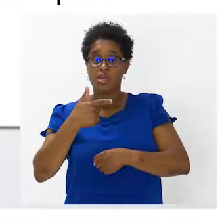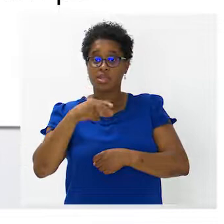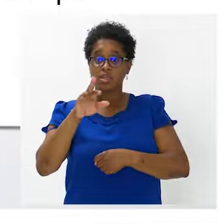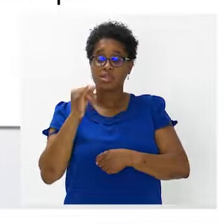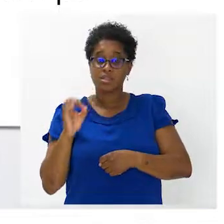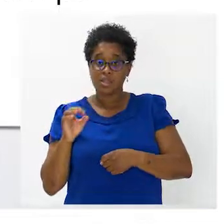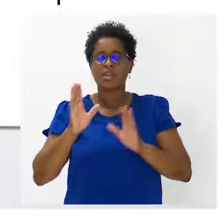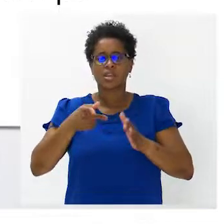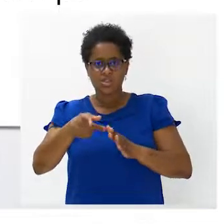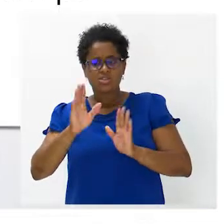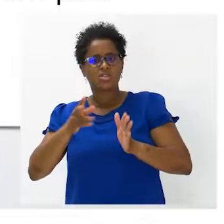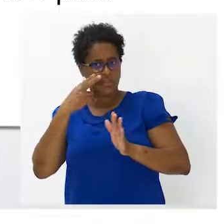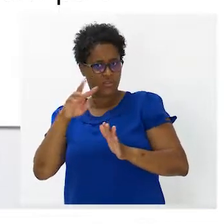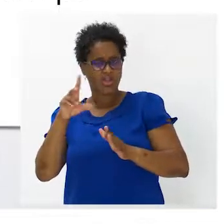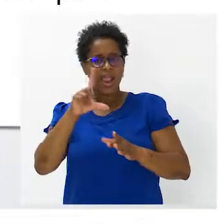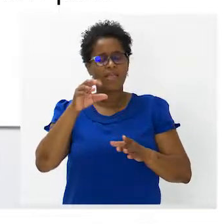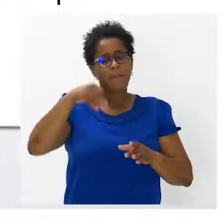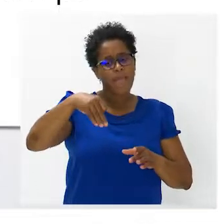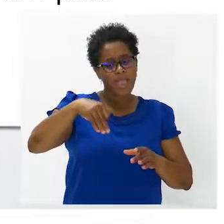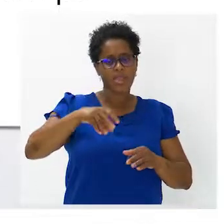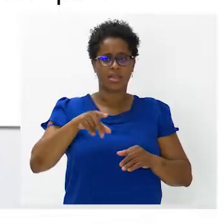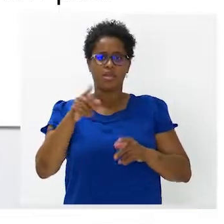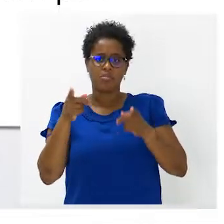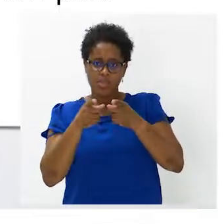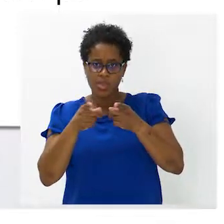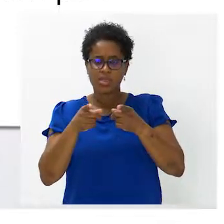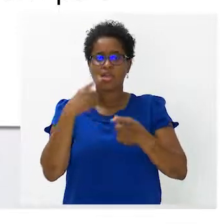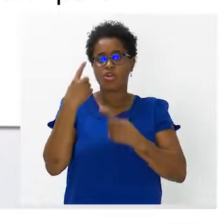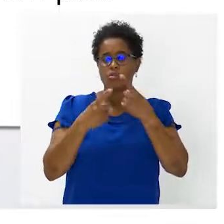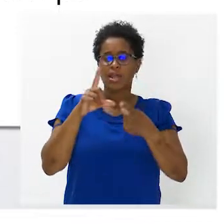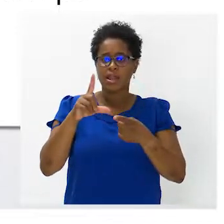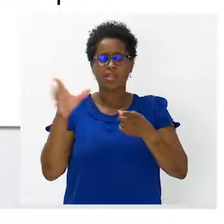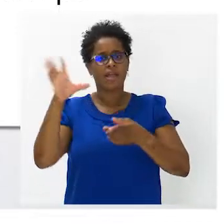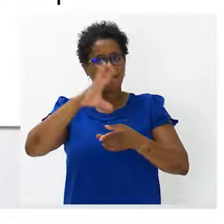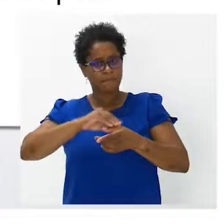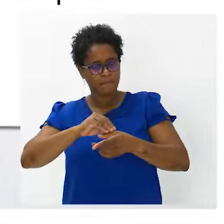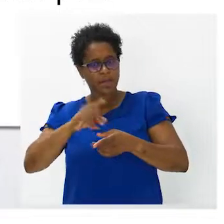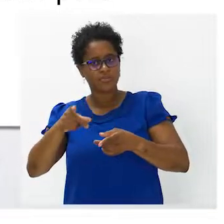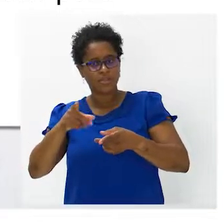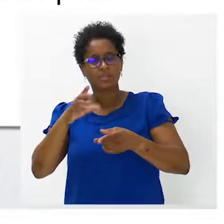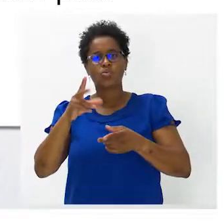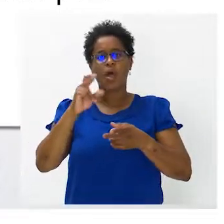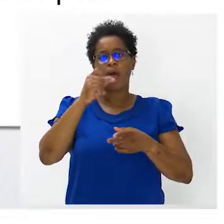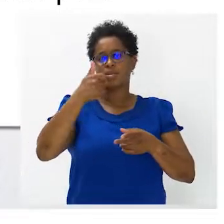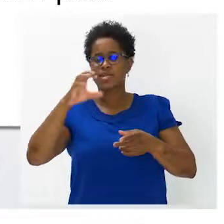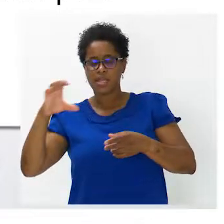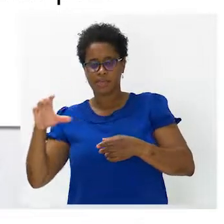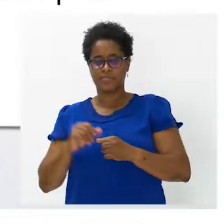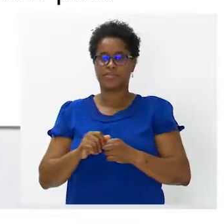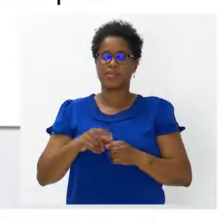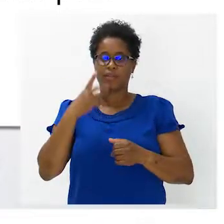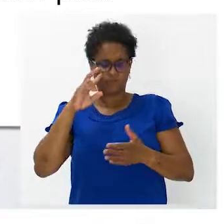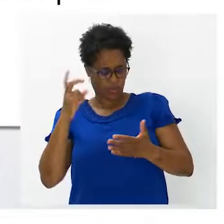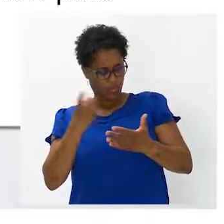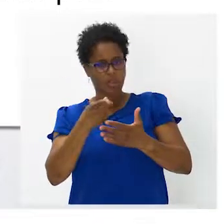já repararam que a letra P minúscula, é uma das letras mais versáteis do alfabeto.